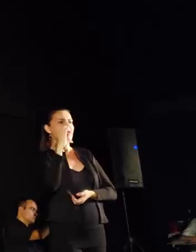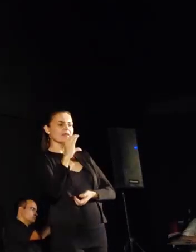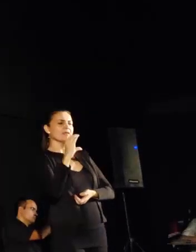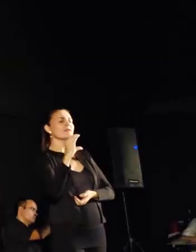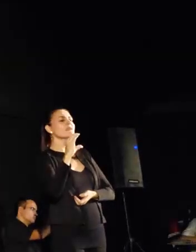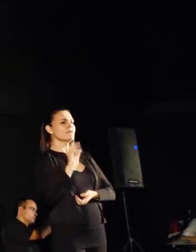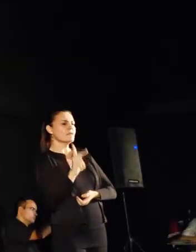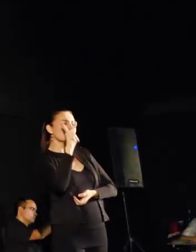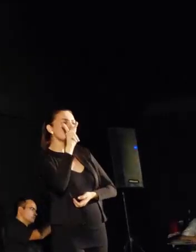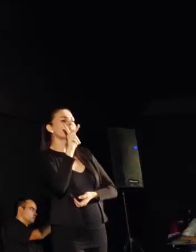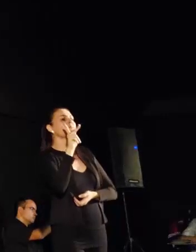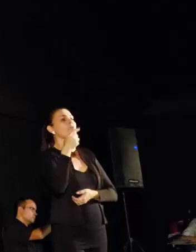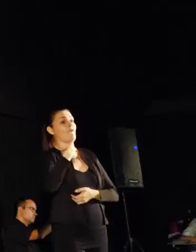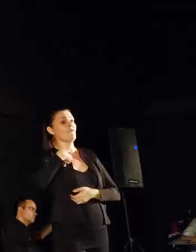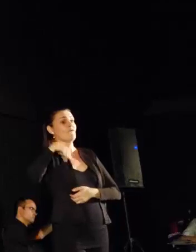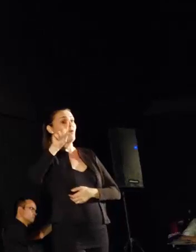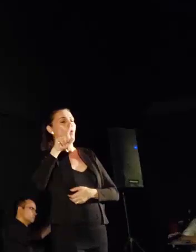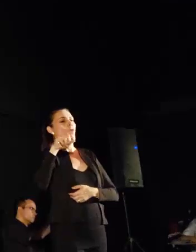Pinochet,